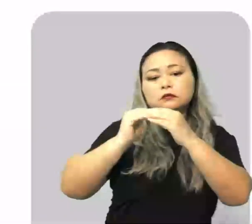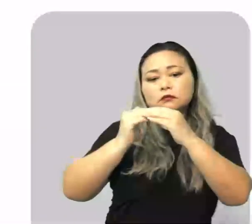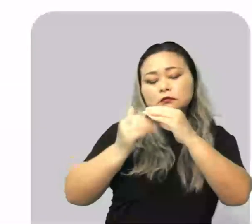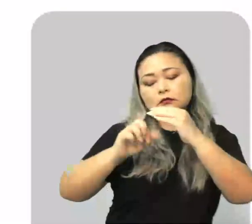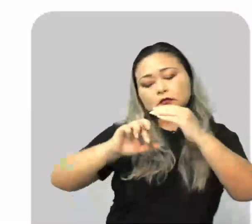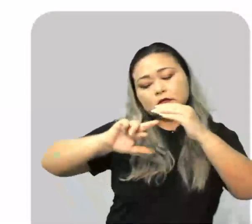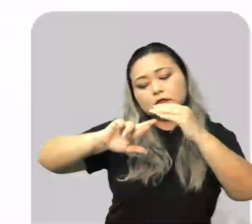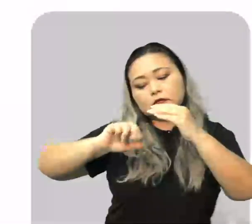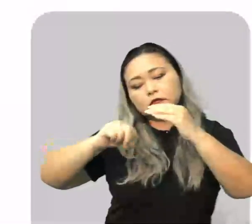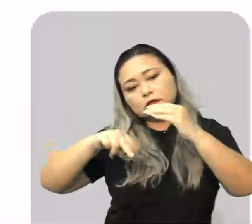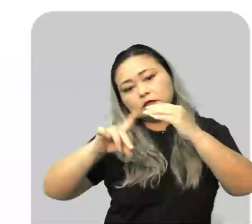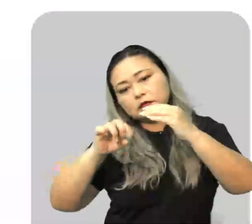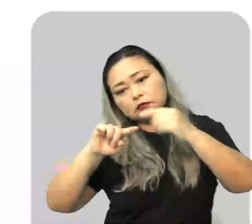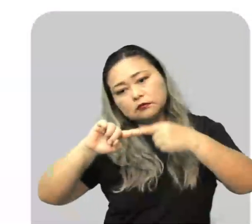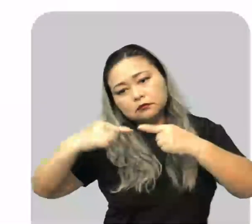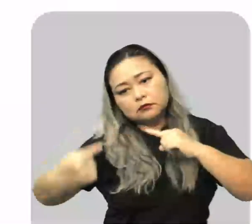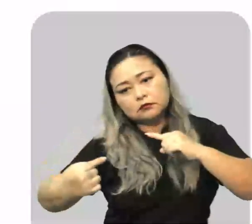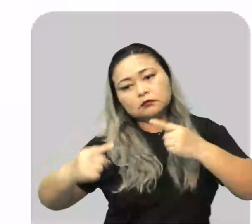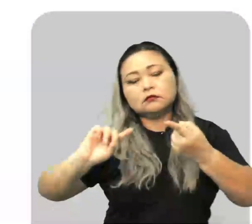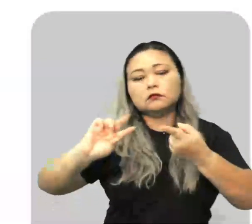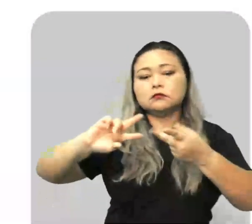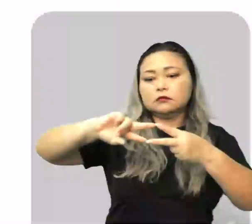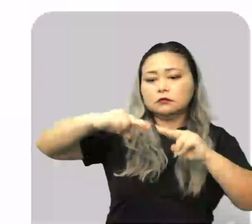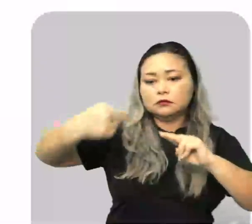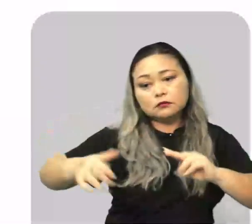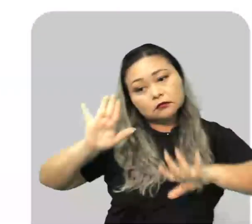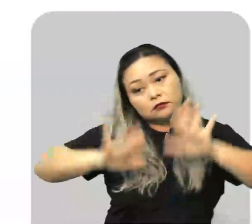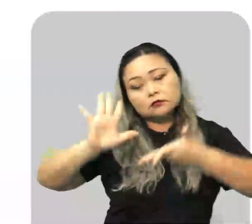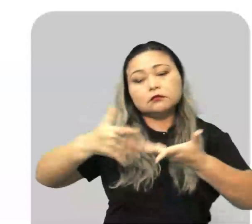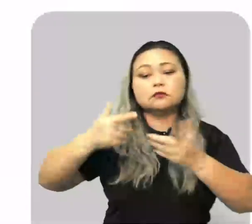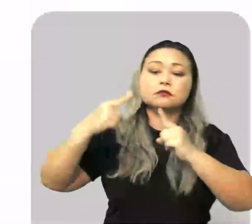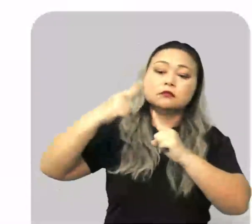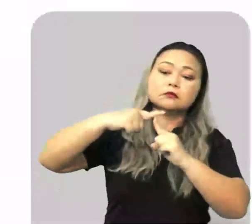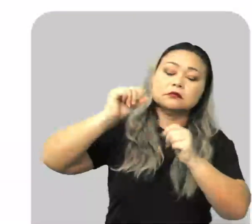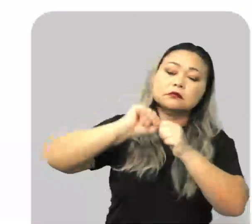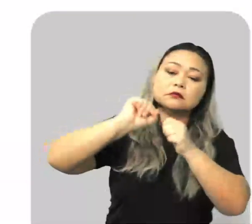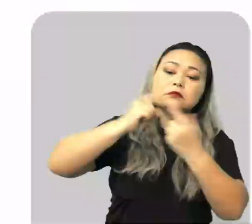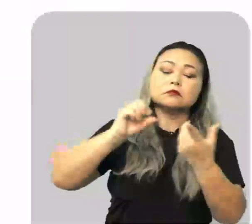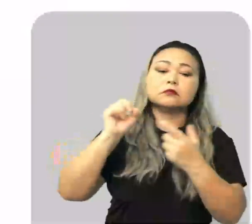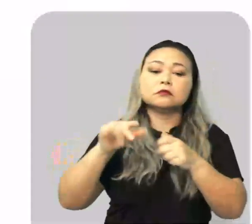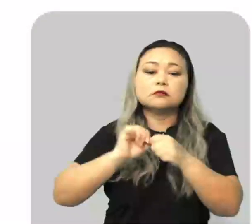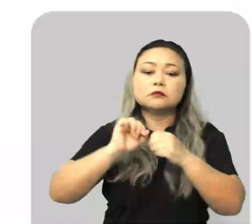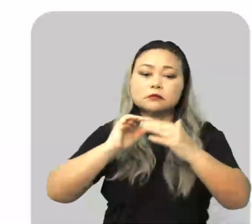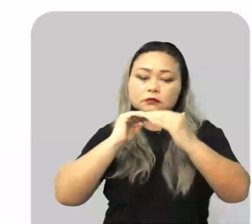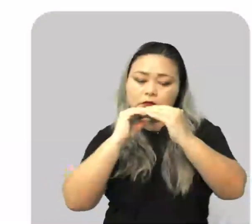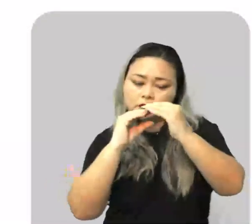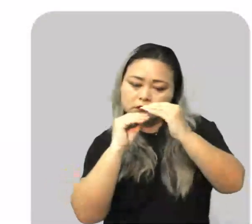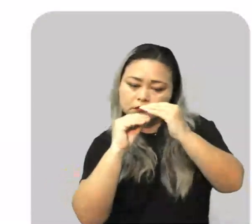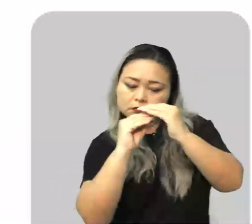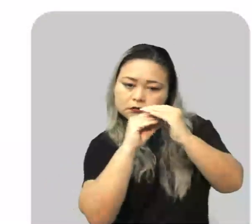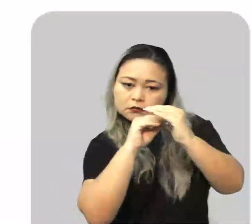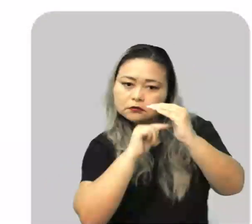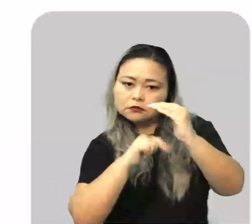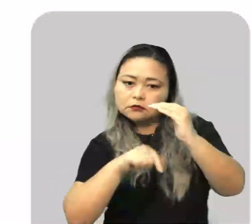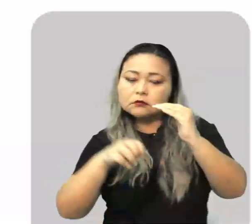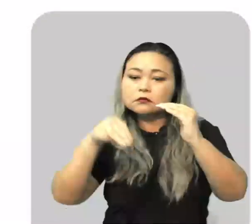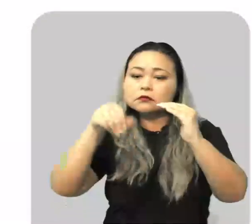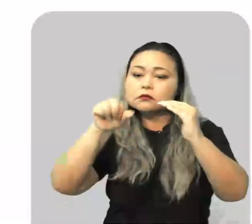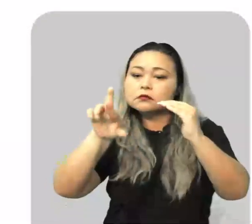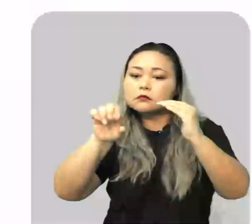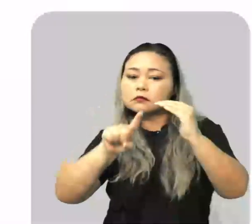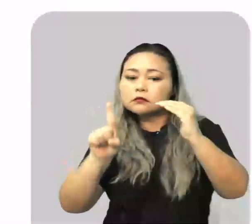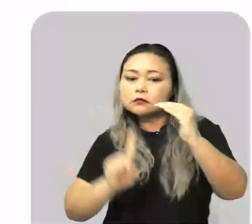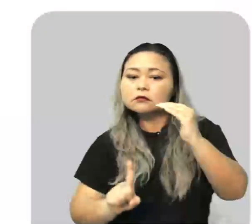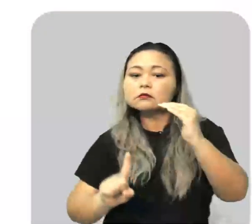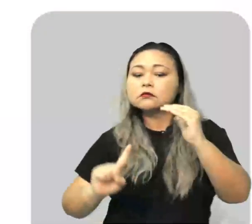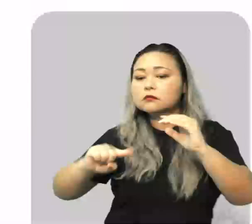você vai ter ou RNA ou DNA, depende do tipo de vírus, o capsídeo, formado por proteínas, e a